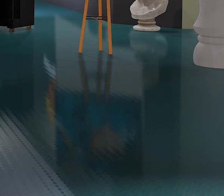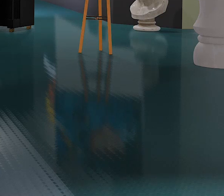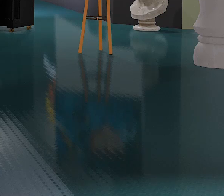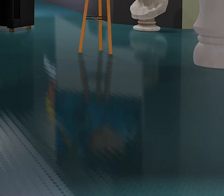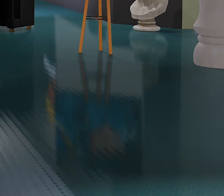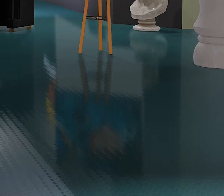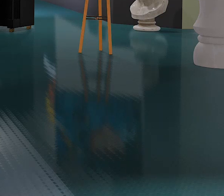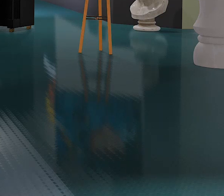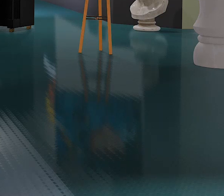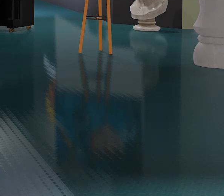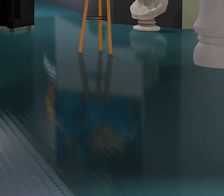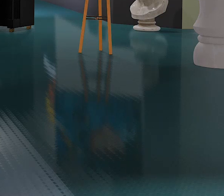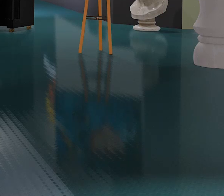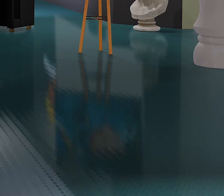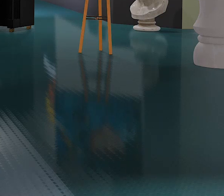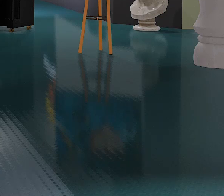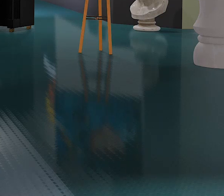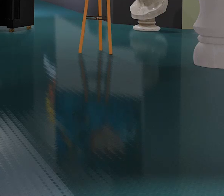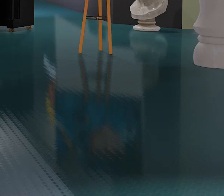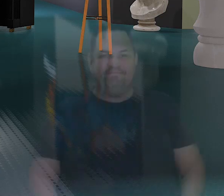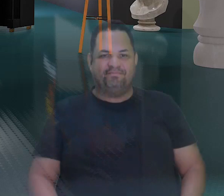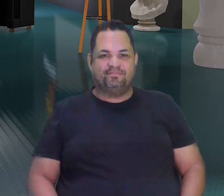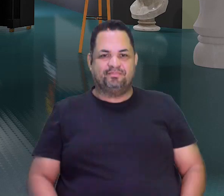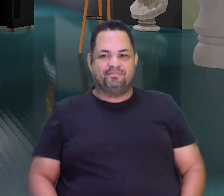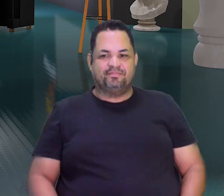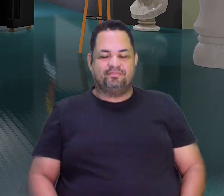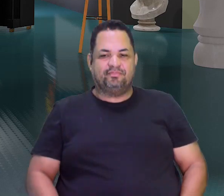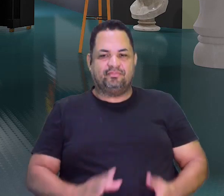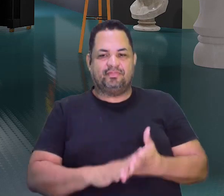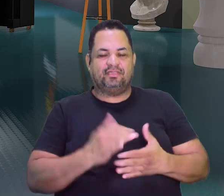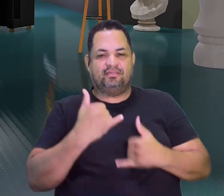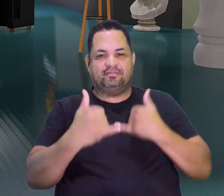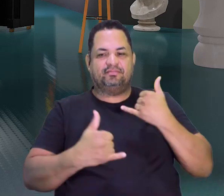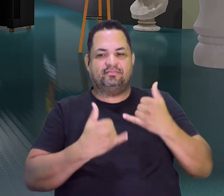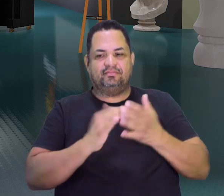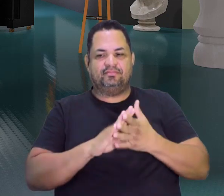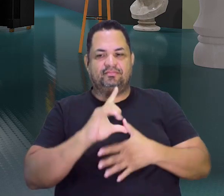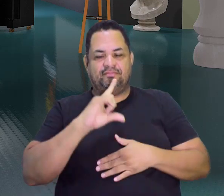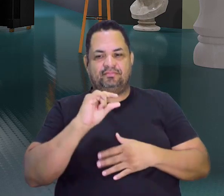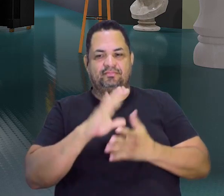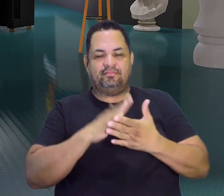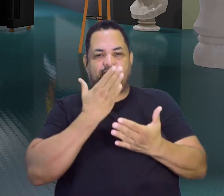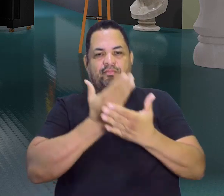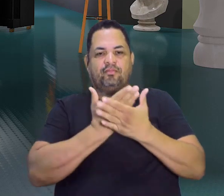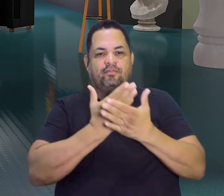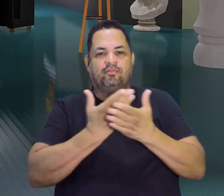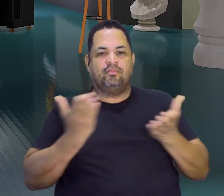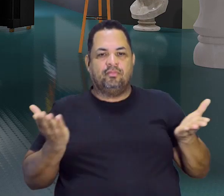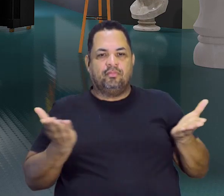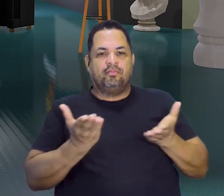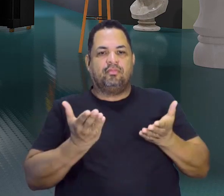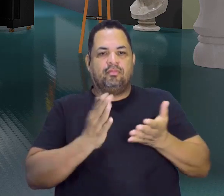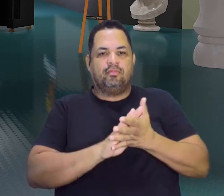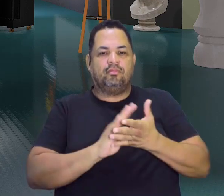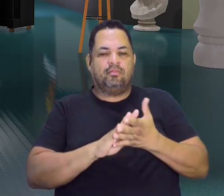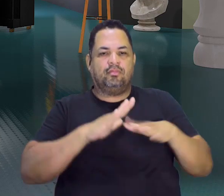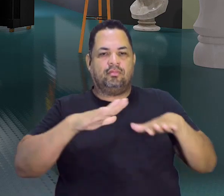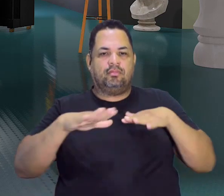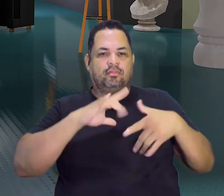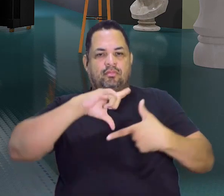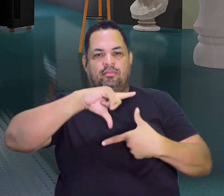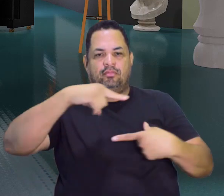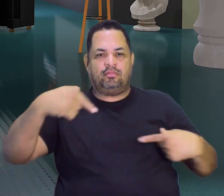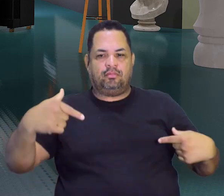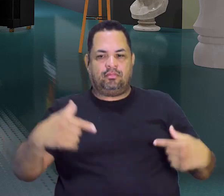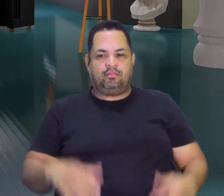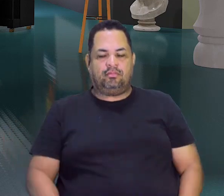Bal Pois é fiz uns trocadilhos aqui só pra gente brincar um pouquinho né que a nossa aula de hoje é sobre o movimento